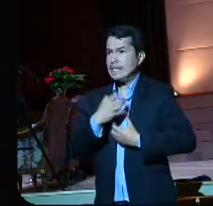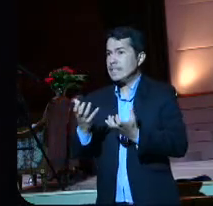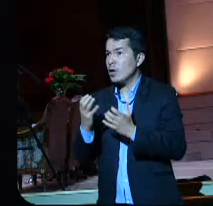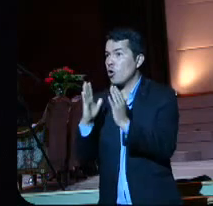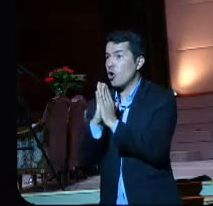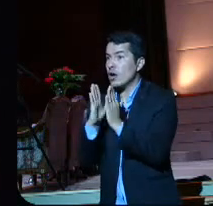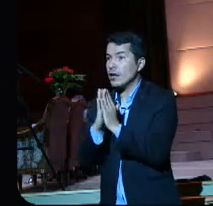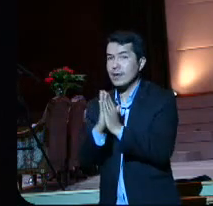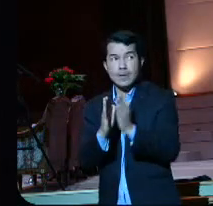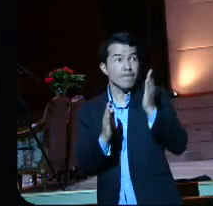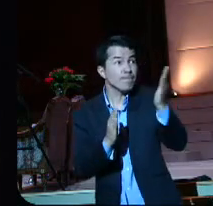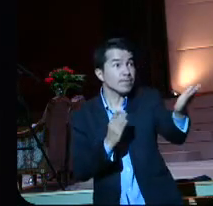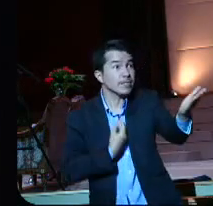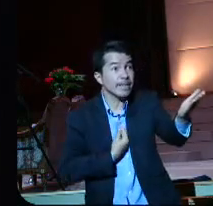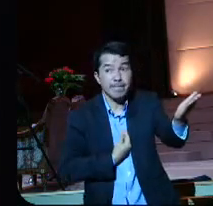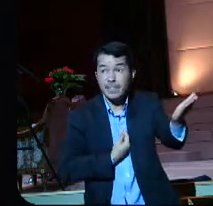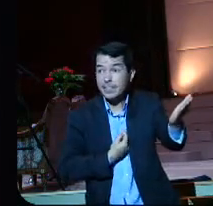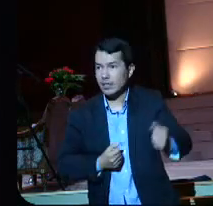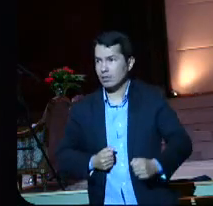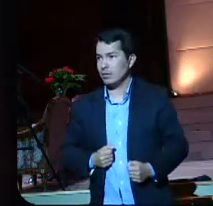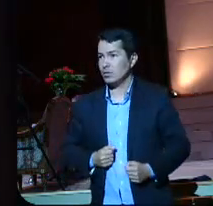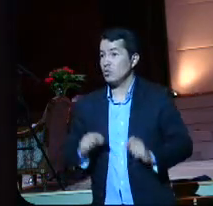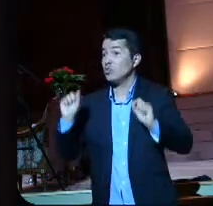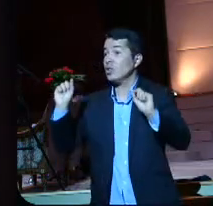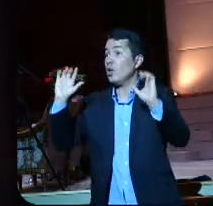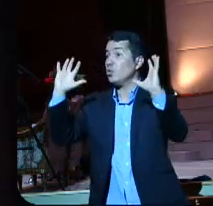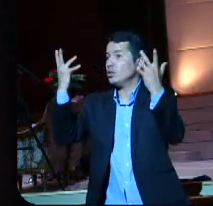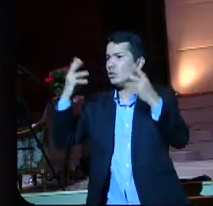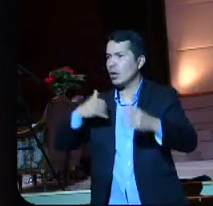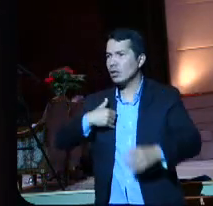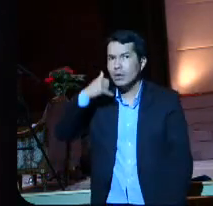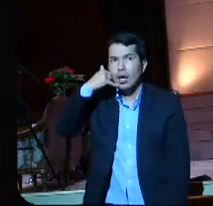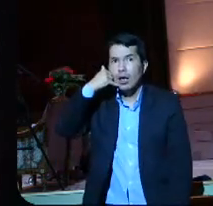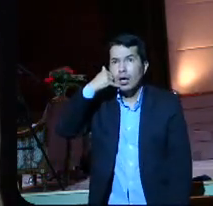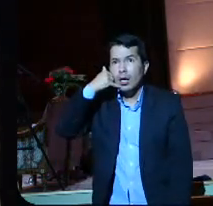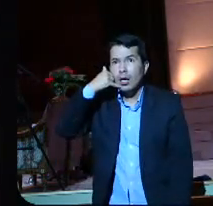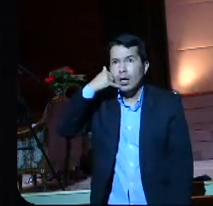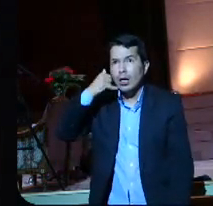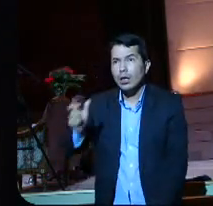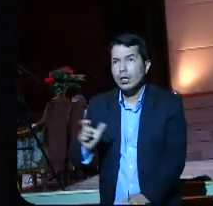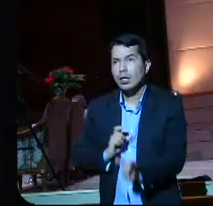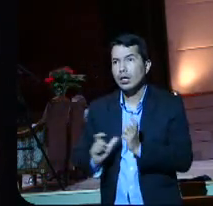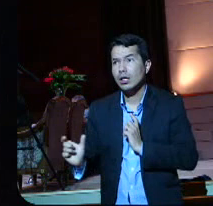vida. O que é que está acontecendo na sua vida?